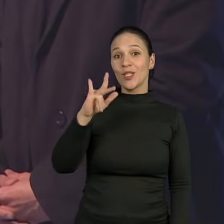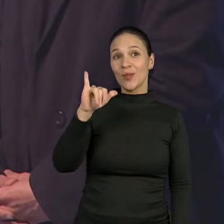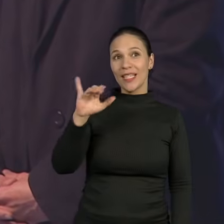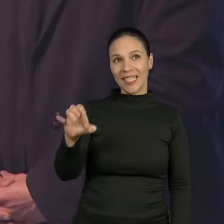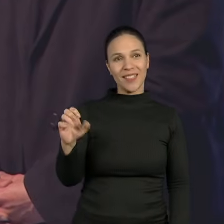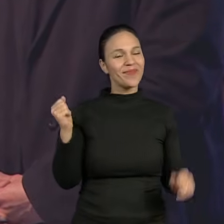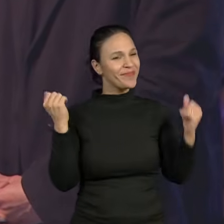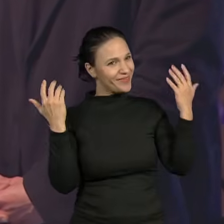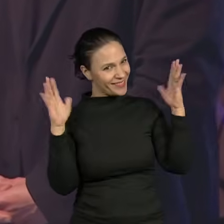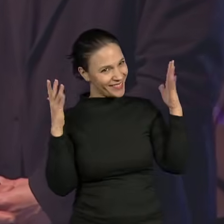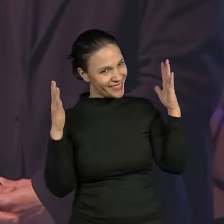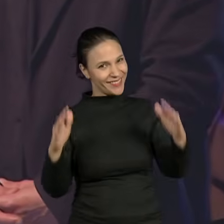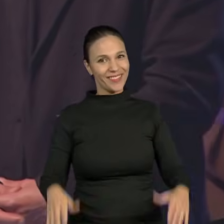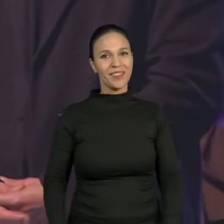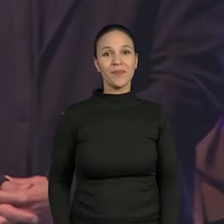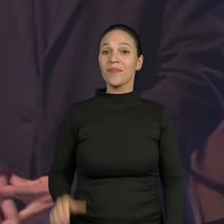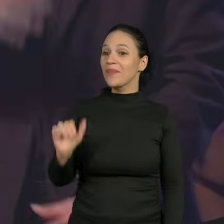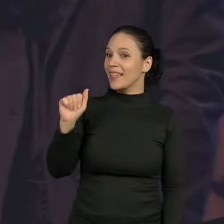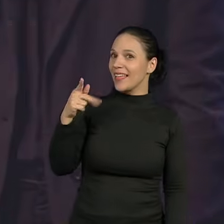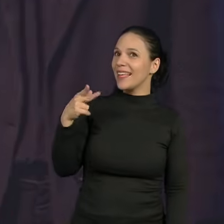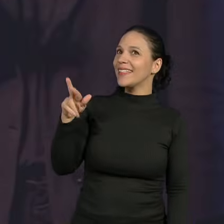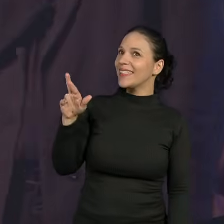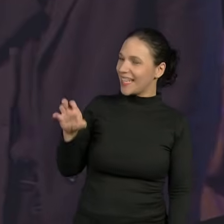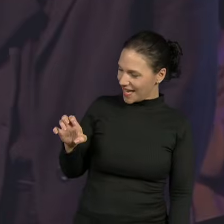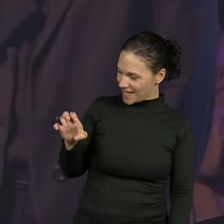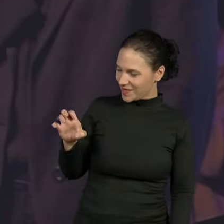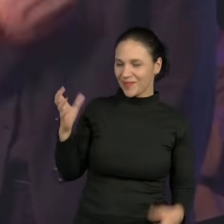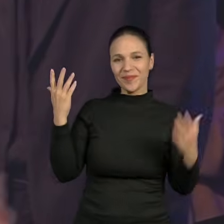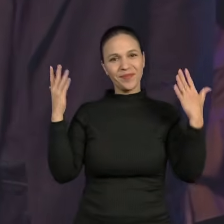Julie, André Torquato,